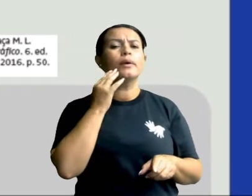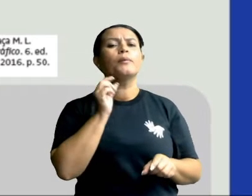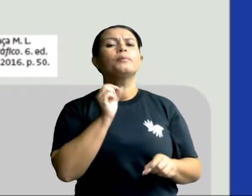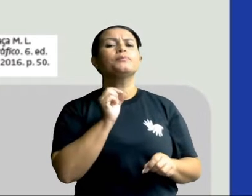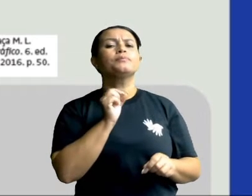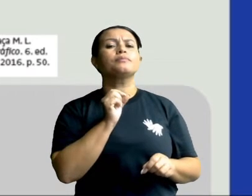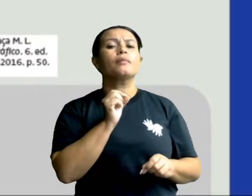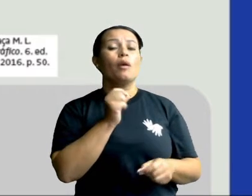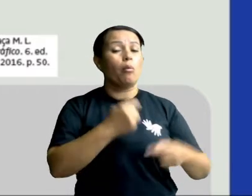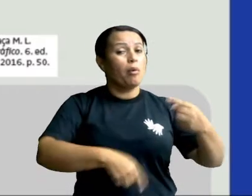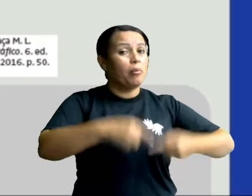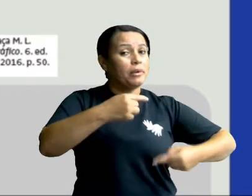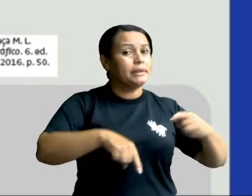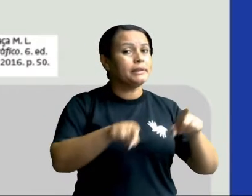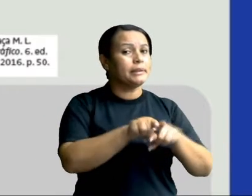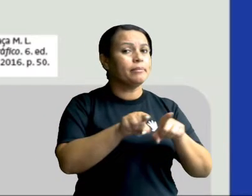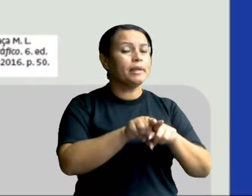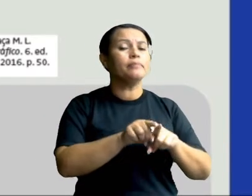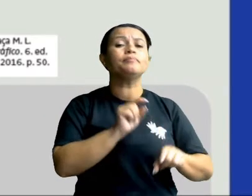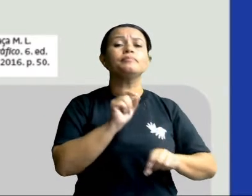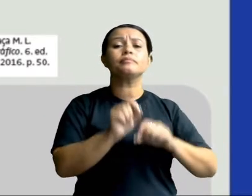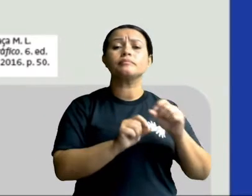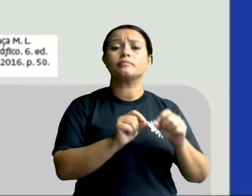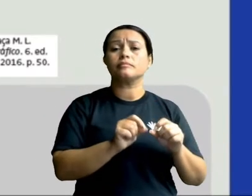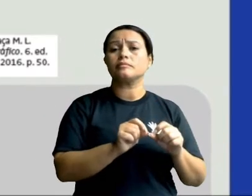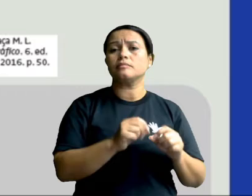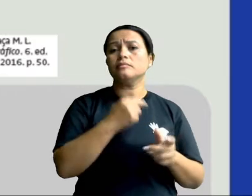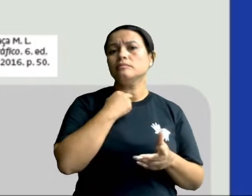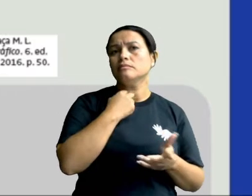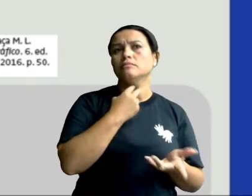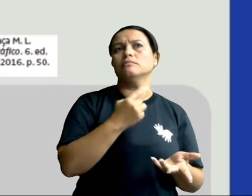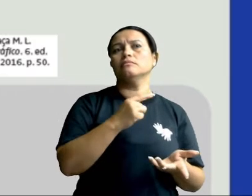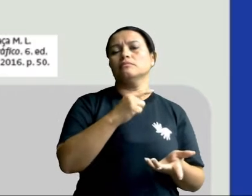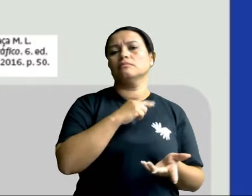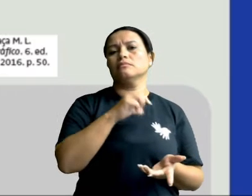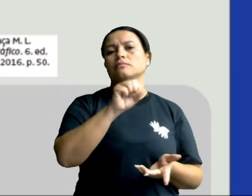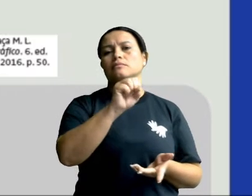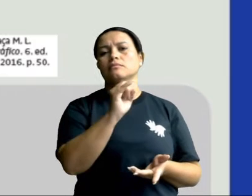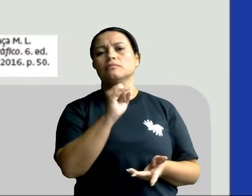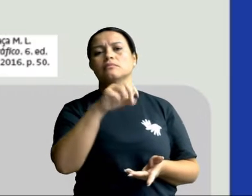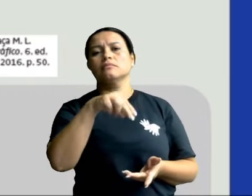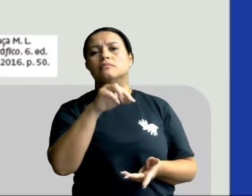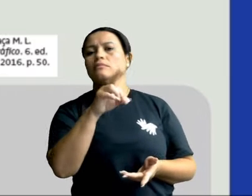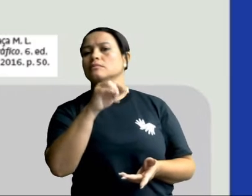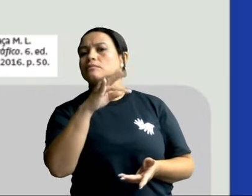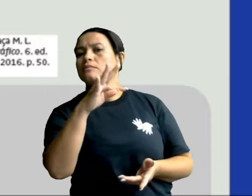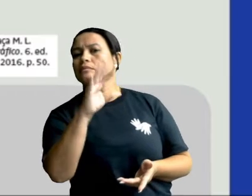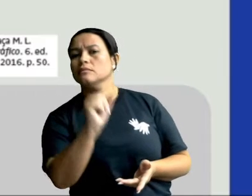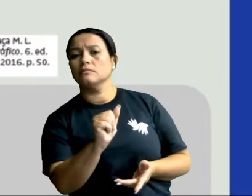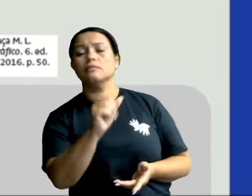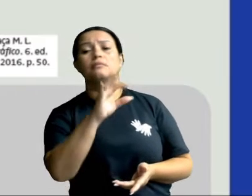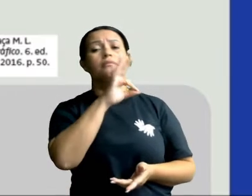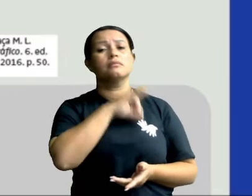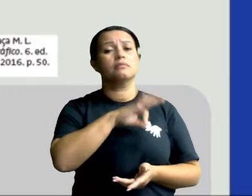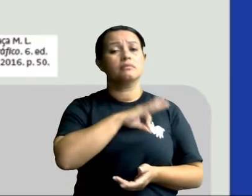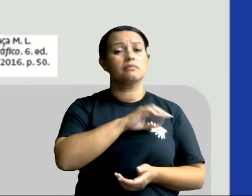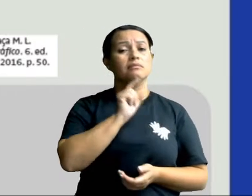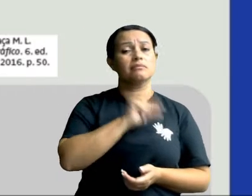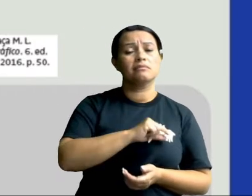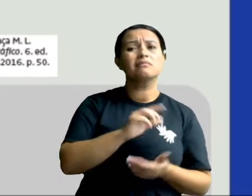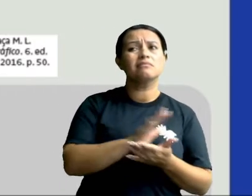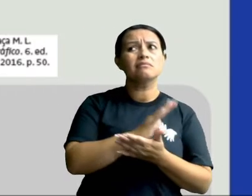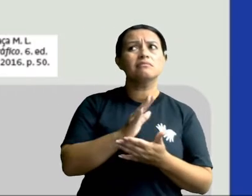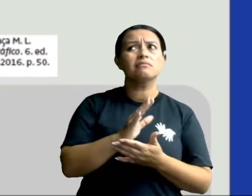centralização política, não se pode ter sindicatos, os salários eram mais baixos, então muitas empresas